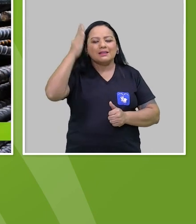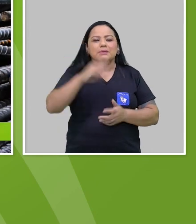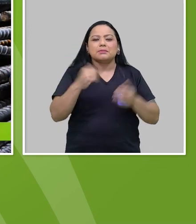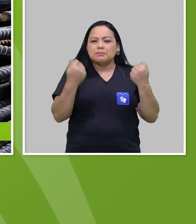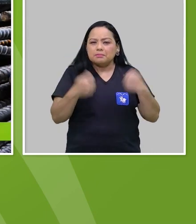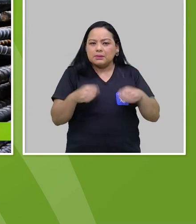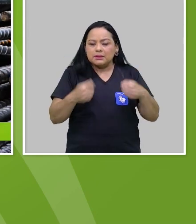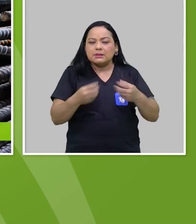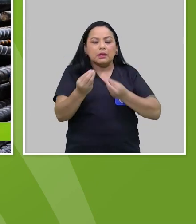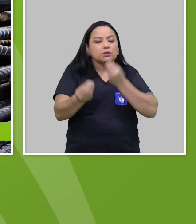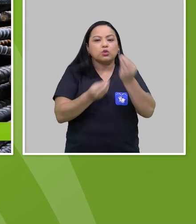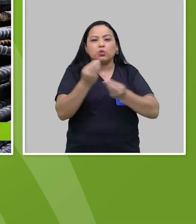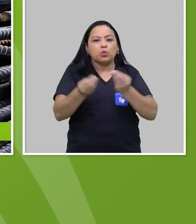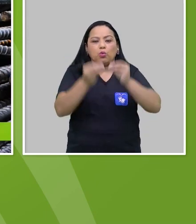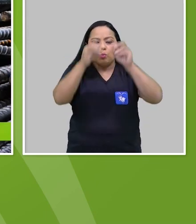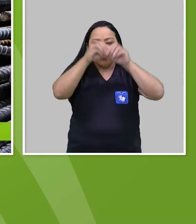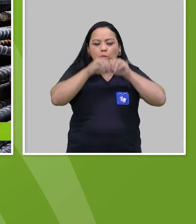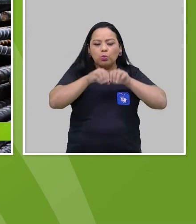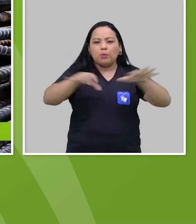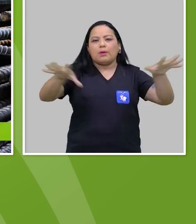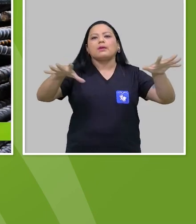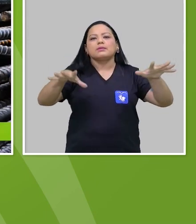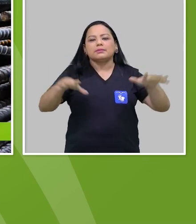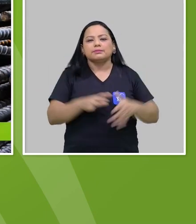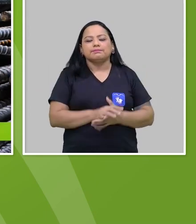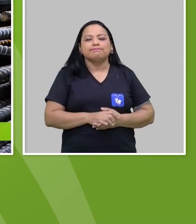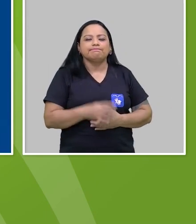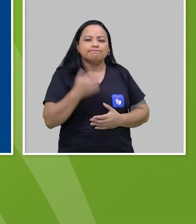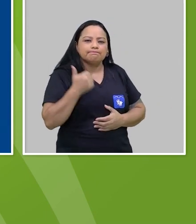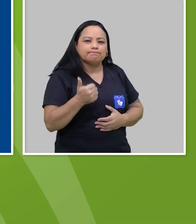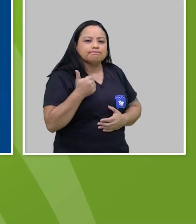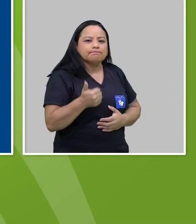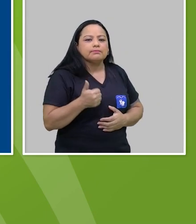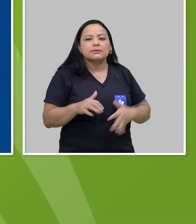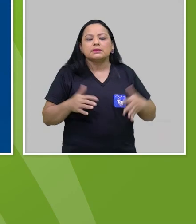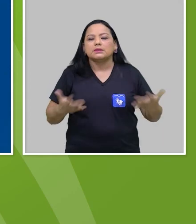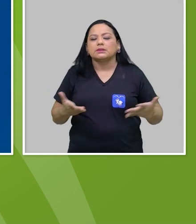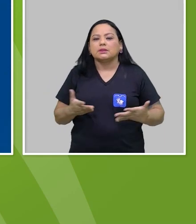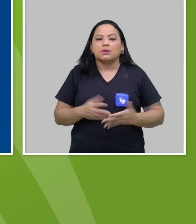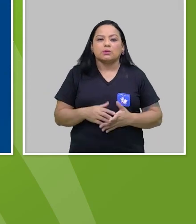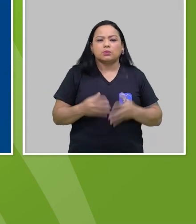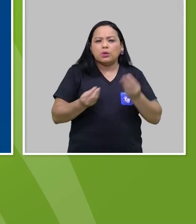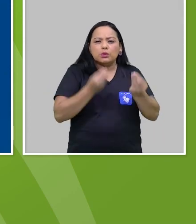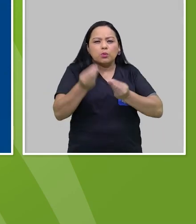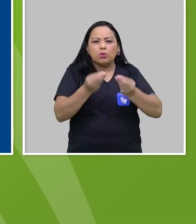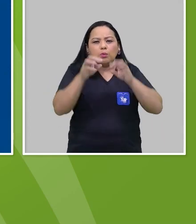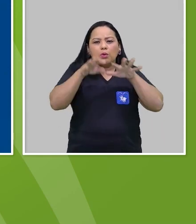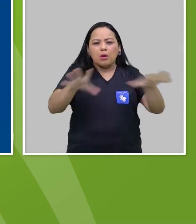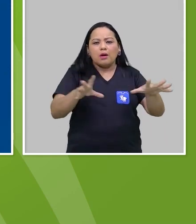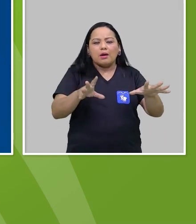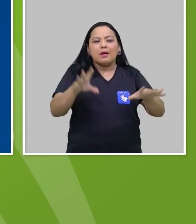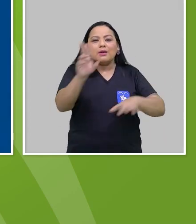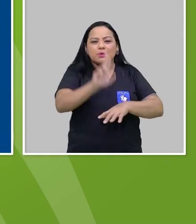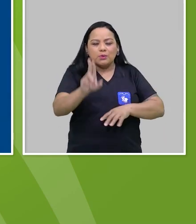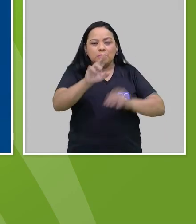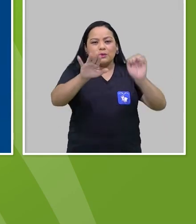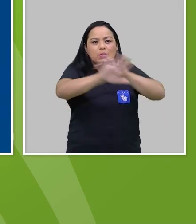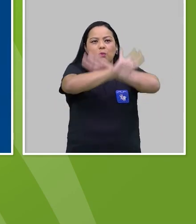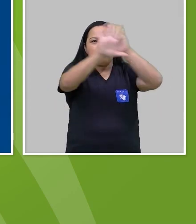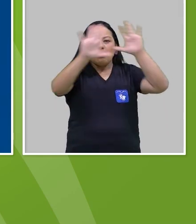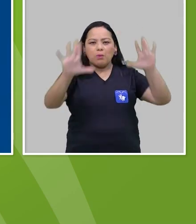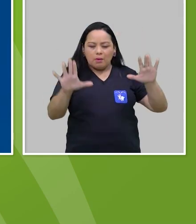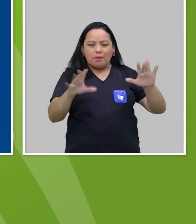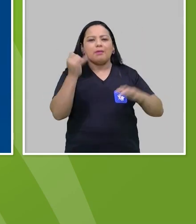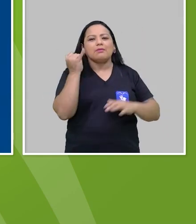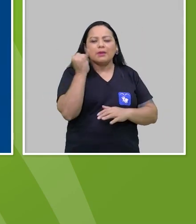de um meio para se propagar, beleza? E aí, esse meio normalmente é o ar que eu falei para vocês,